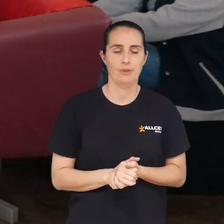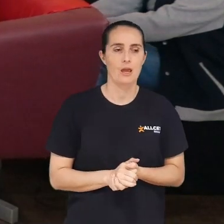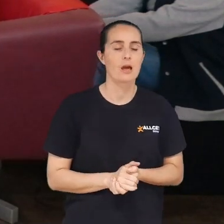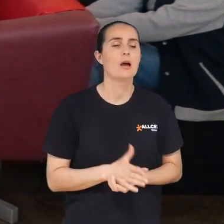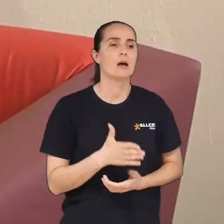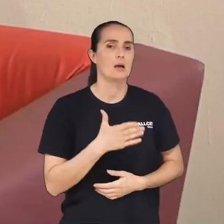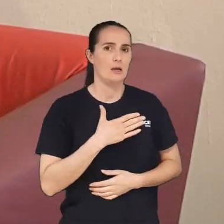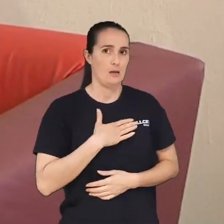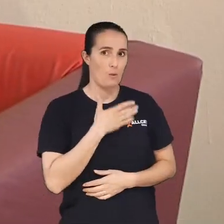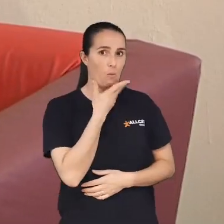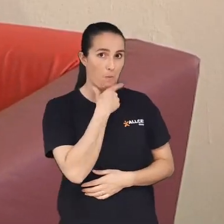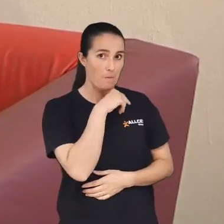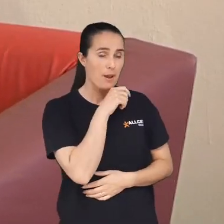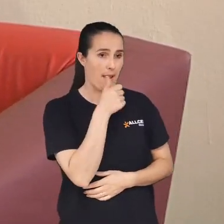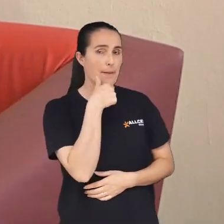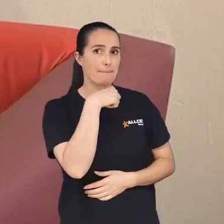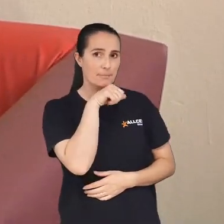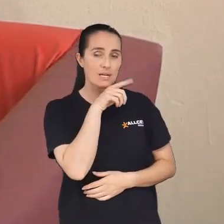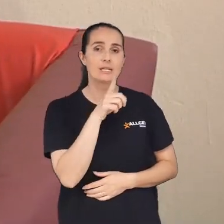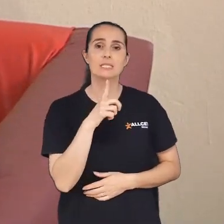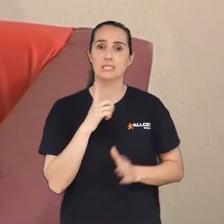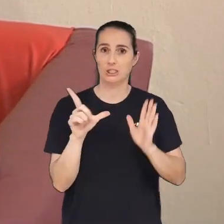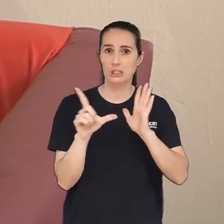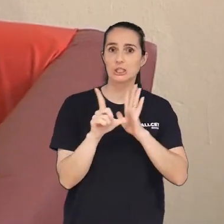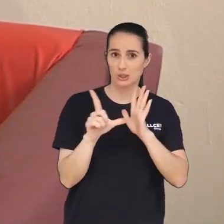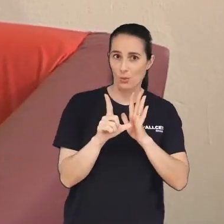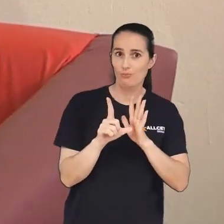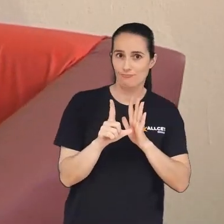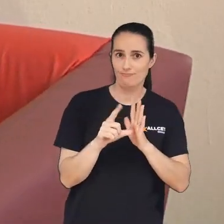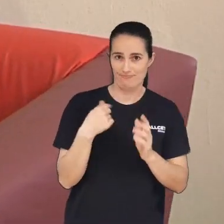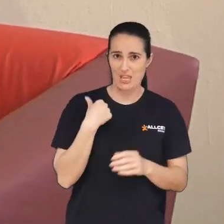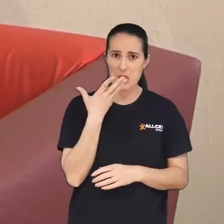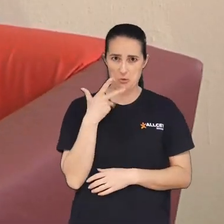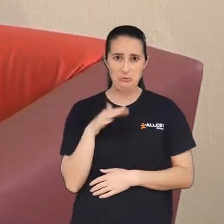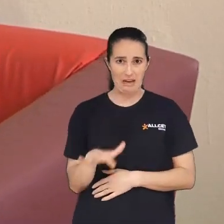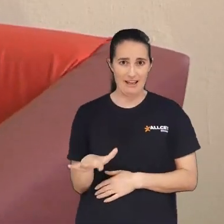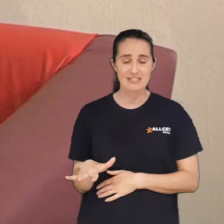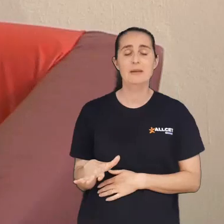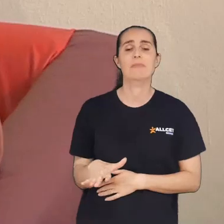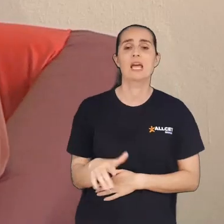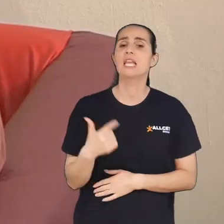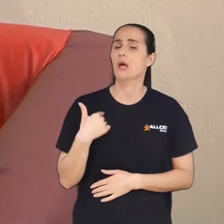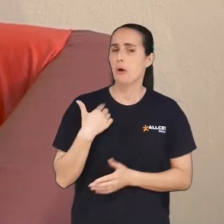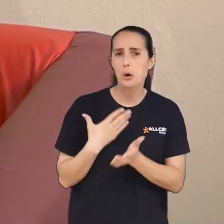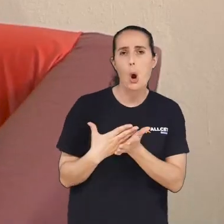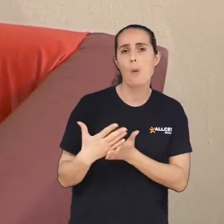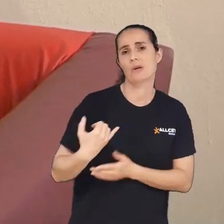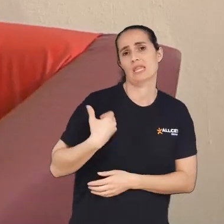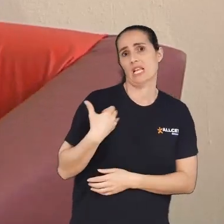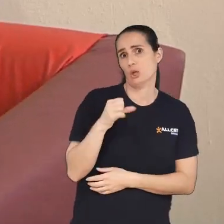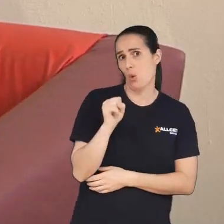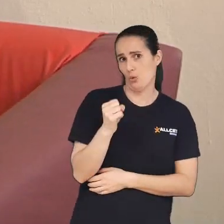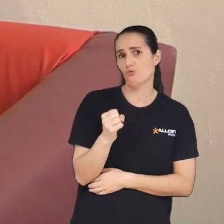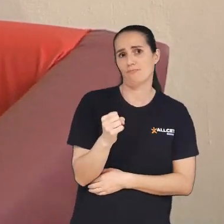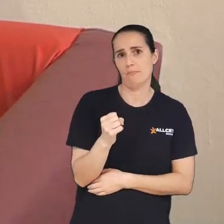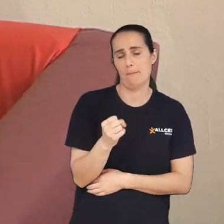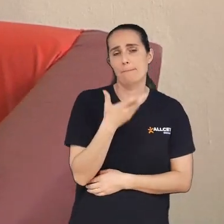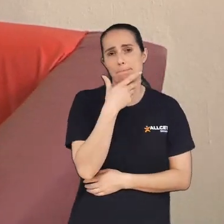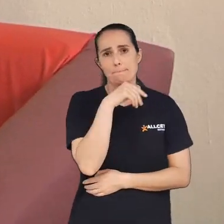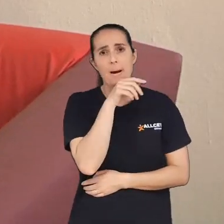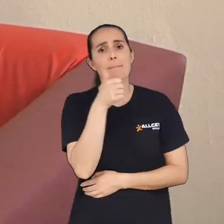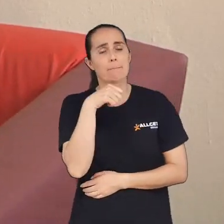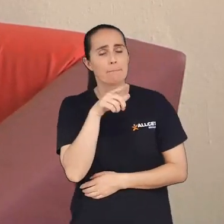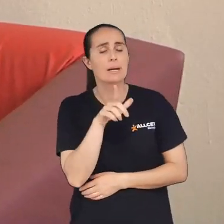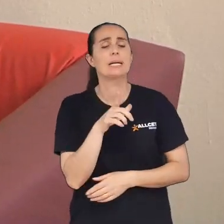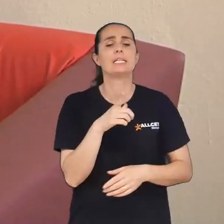Meus pais, eles tinham um comércio na minha infância. Então, desde os 8 anos, eles tinham uma loja. Então, já